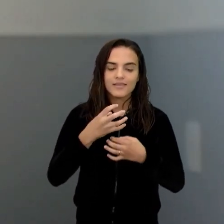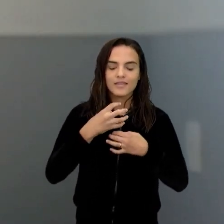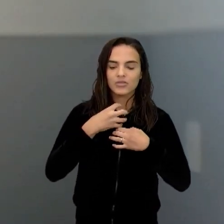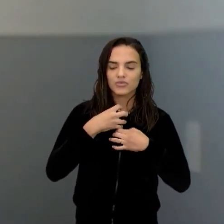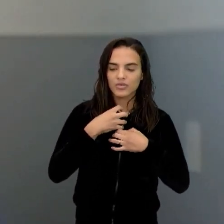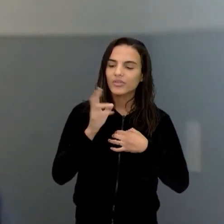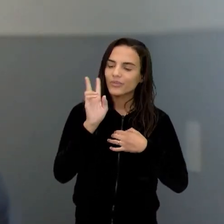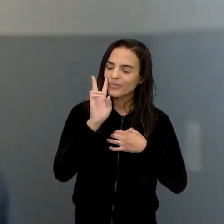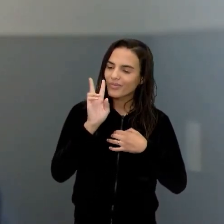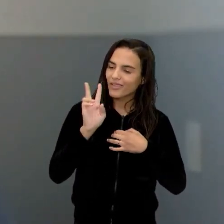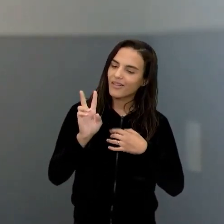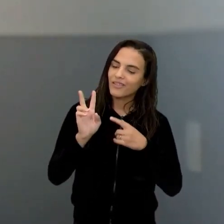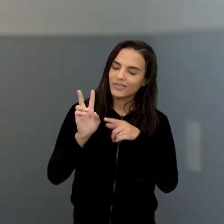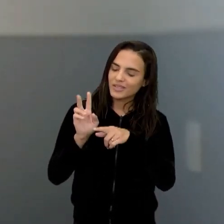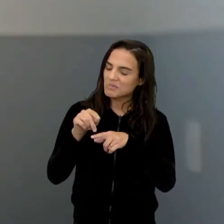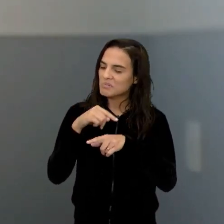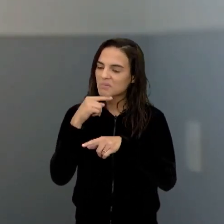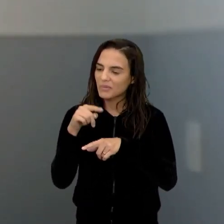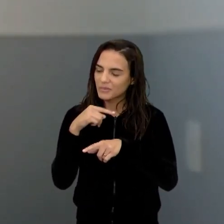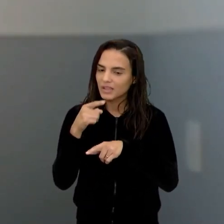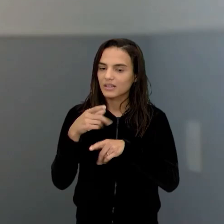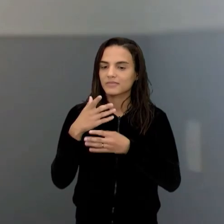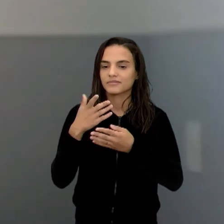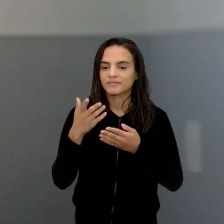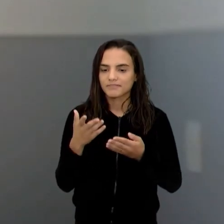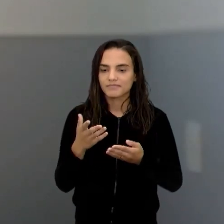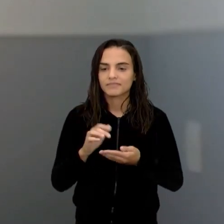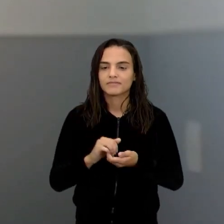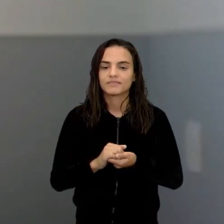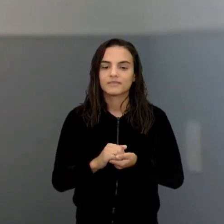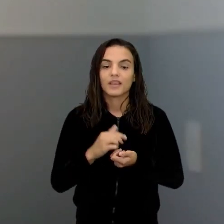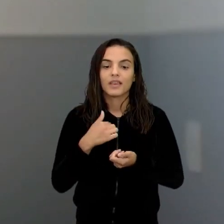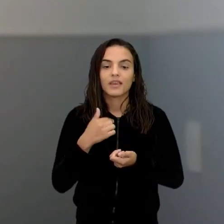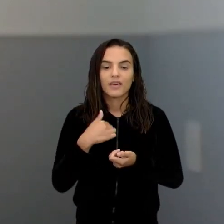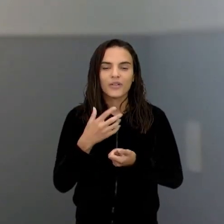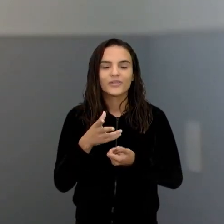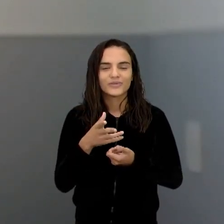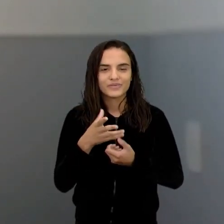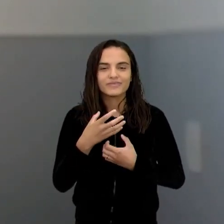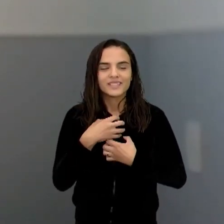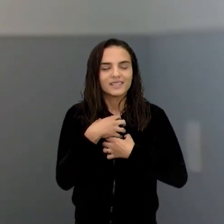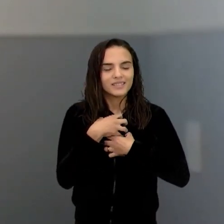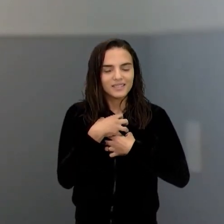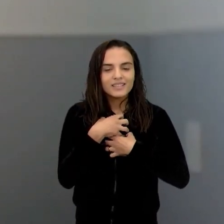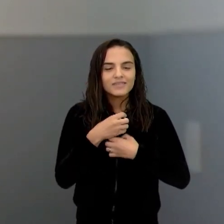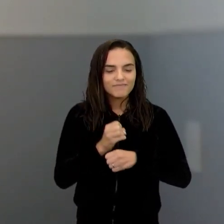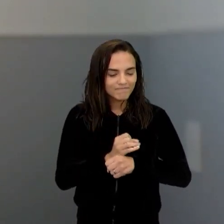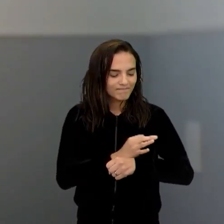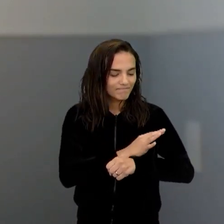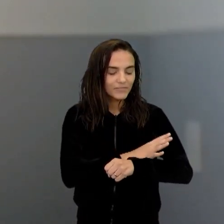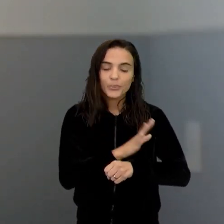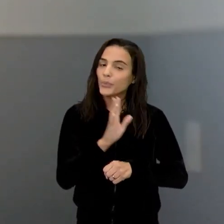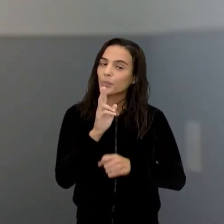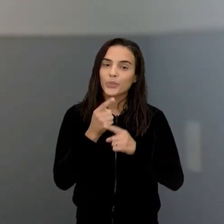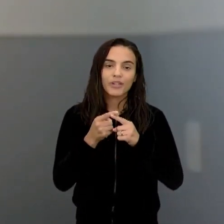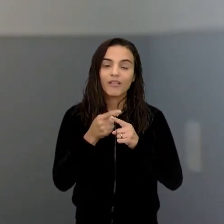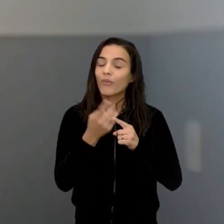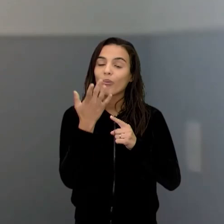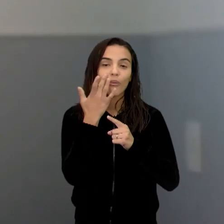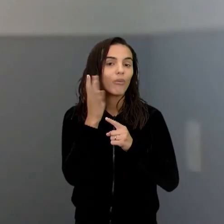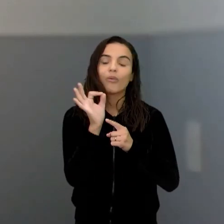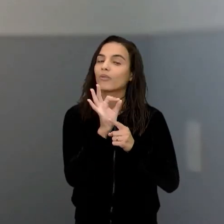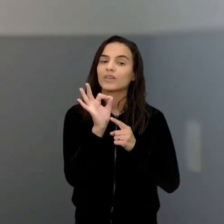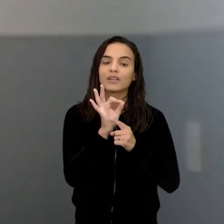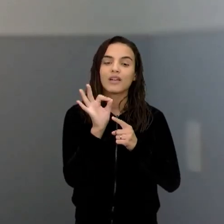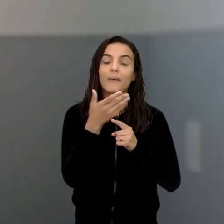te classificando como incapaz. Eu realmente ainda não sei qual a melhor forma